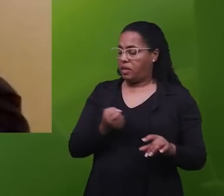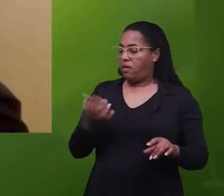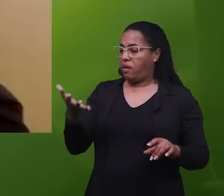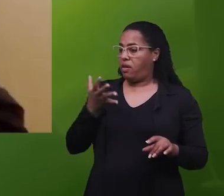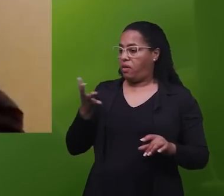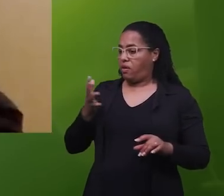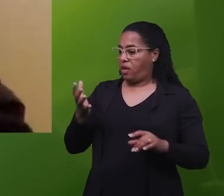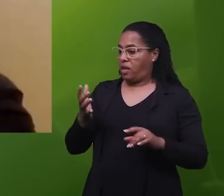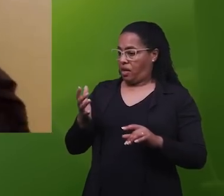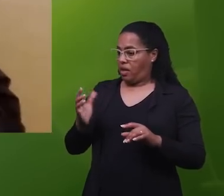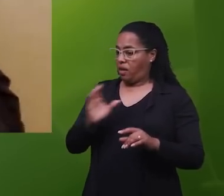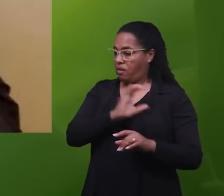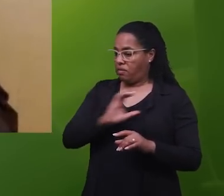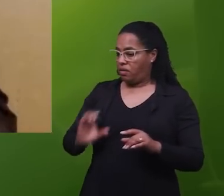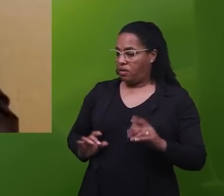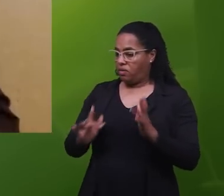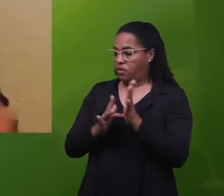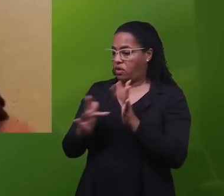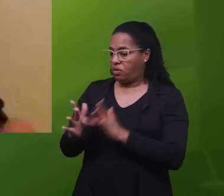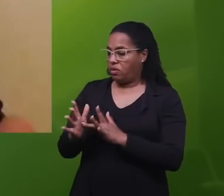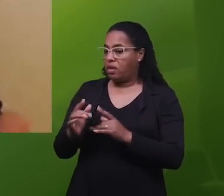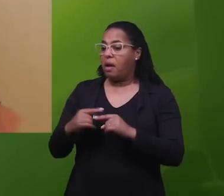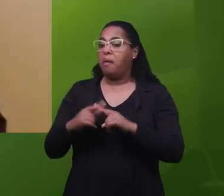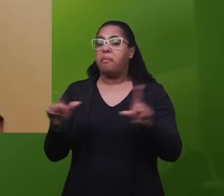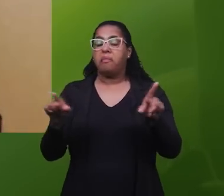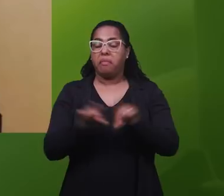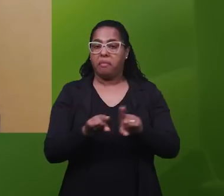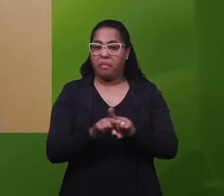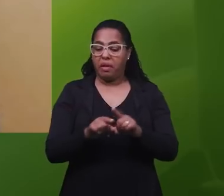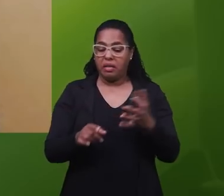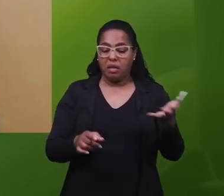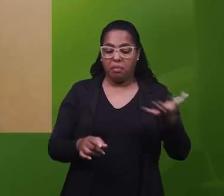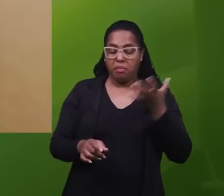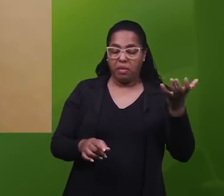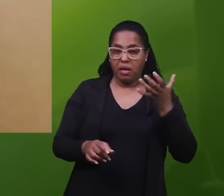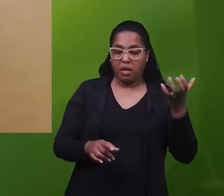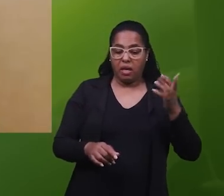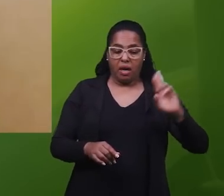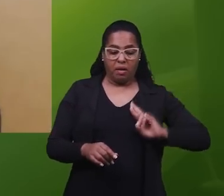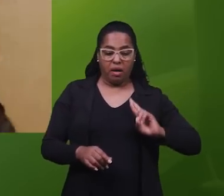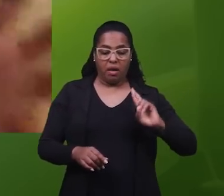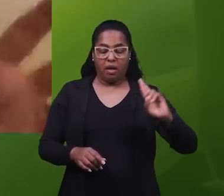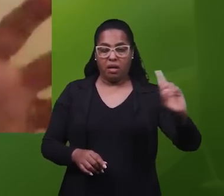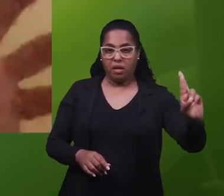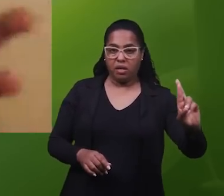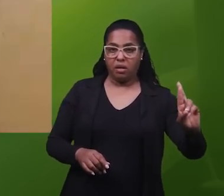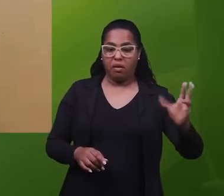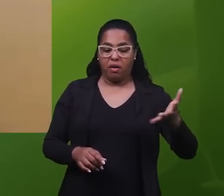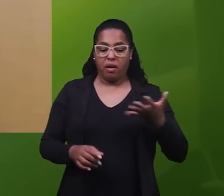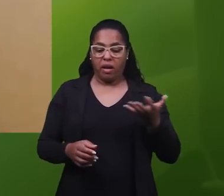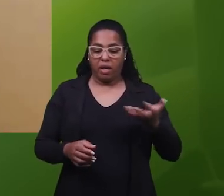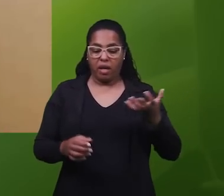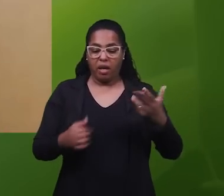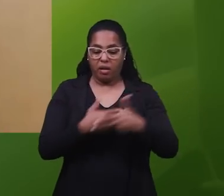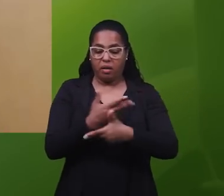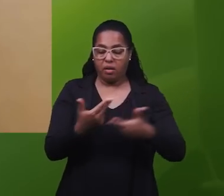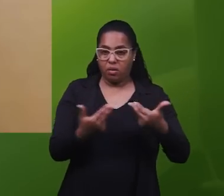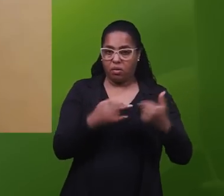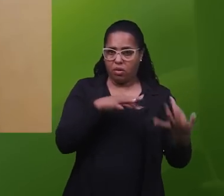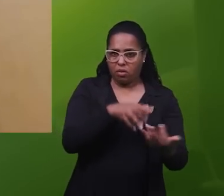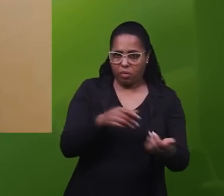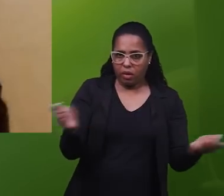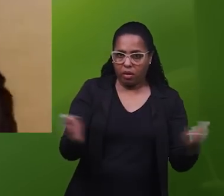minha religiosidade, os velhos hábitos. Não existe comunhão entre luz e trevas, ou seja, nós temos que